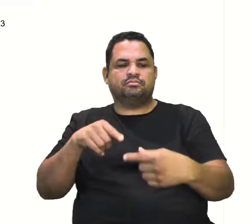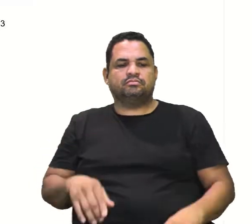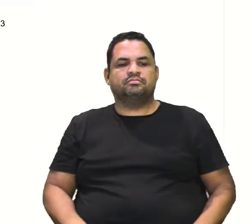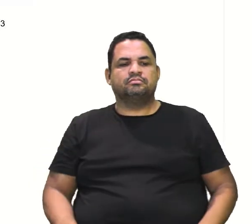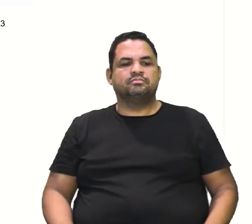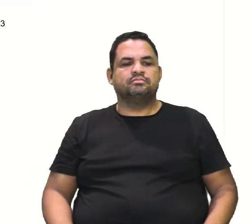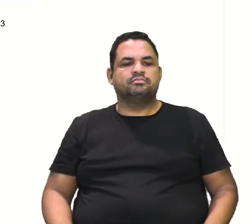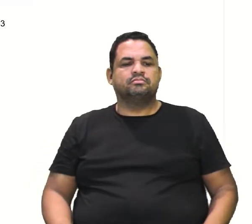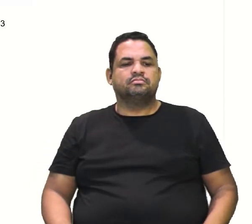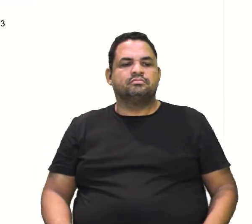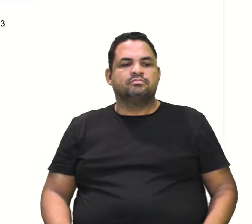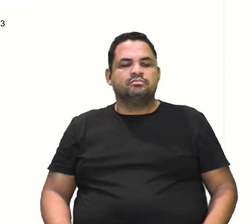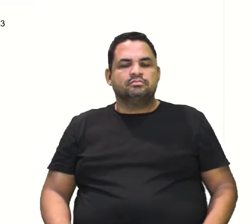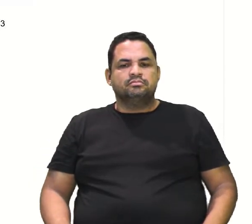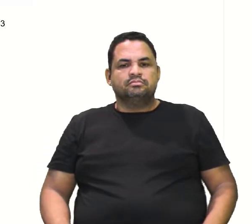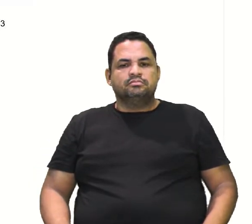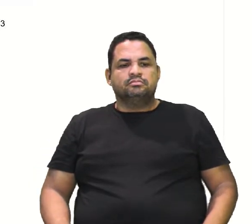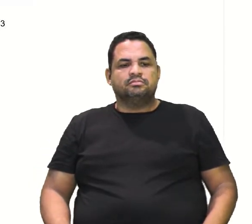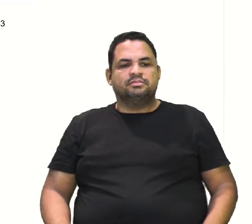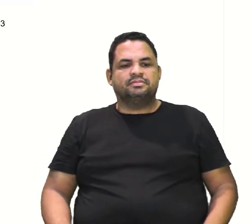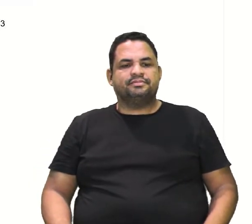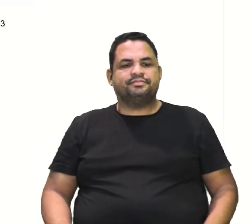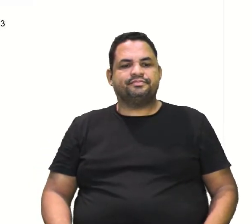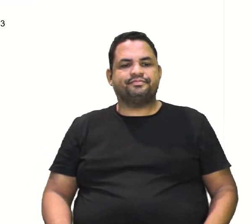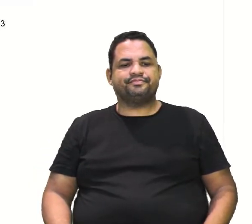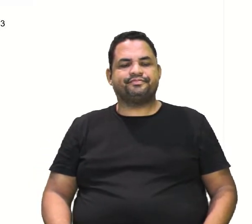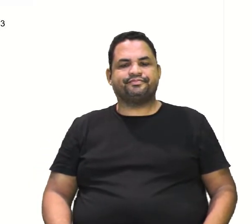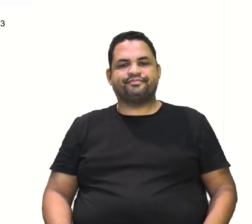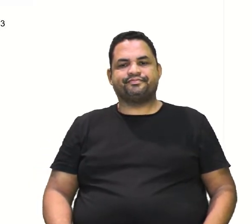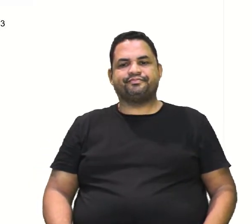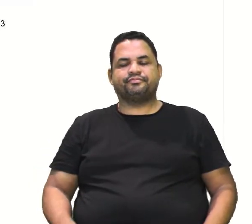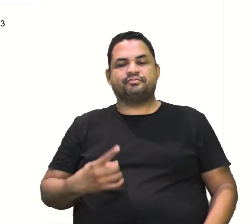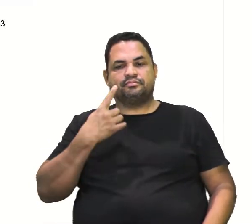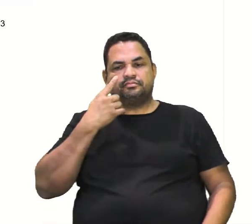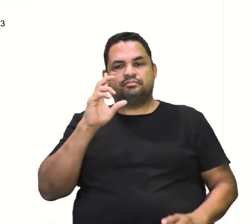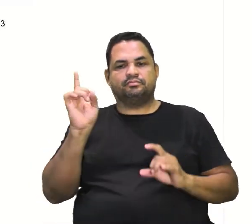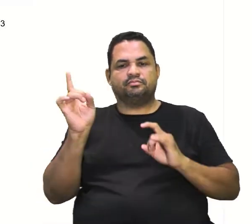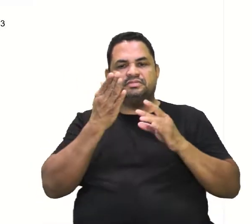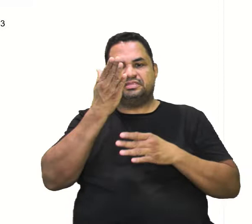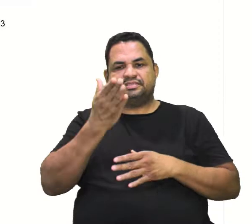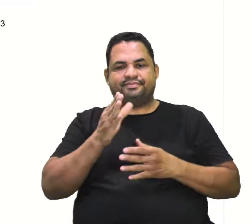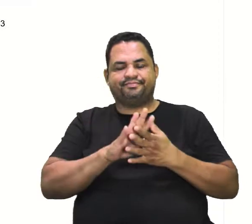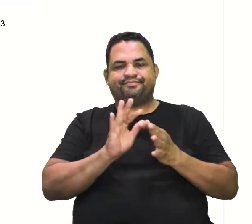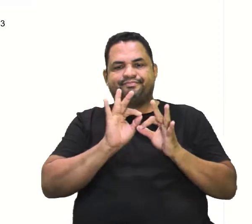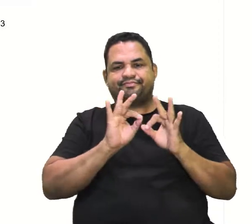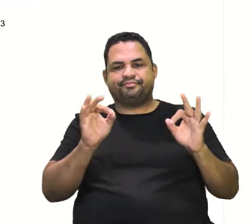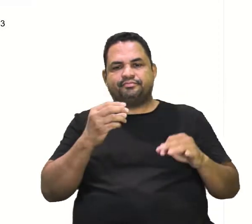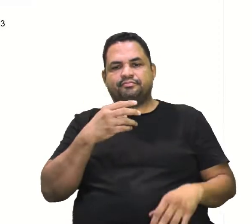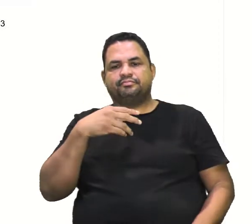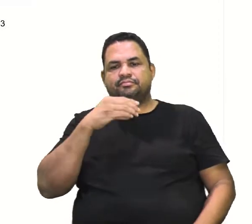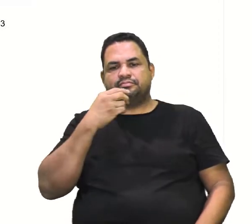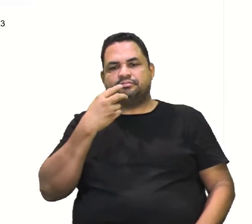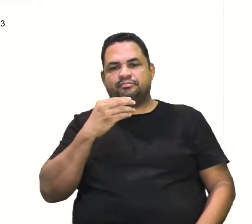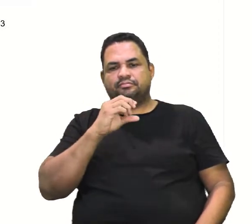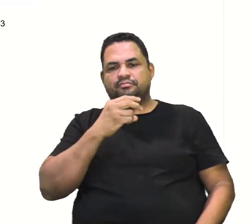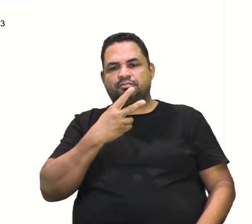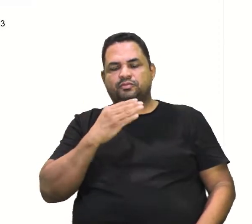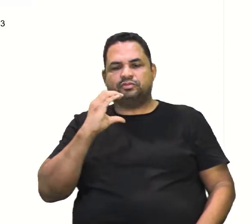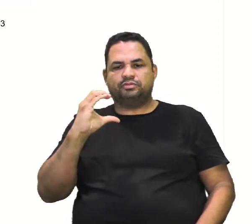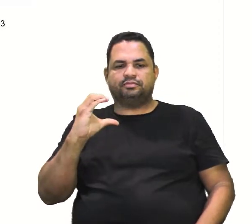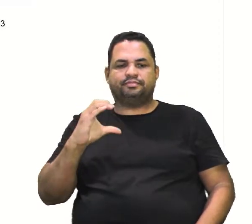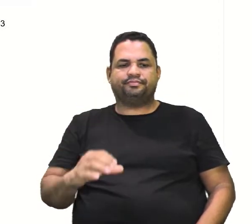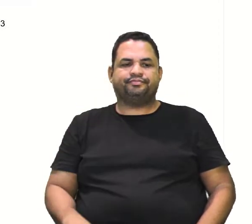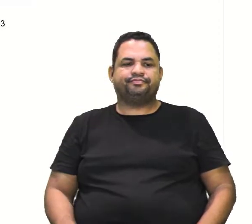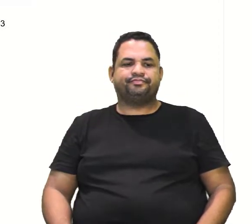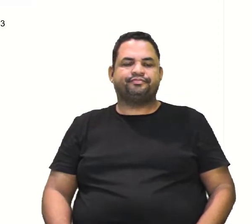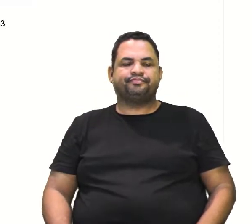Ah, então focos F1 e F2, ó, o centro 2C é a distância focal, porque a gente já viu que cada pedacinho desse mede C. Então tudo é 2C, né?